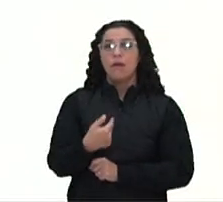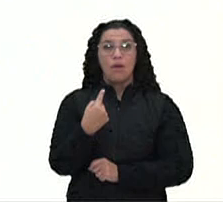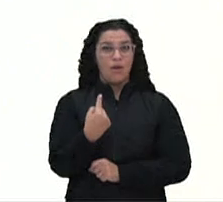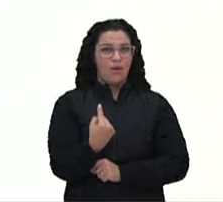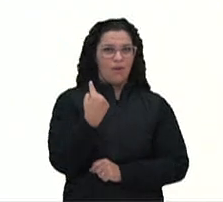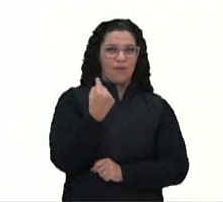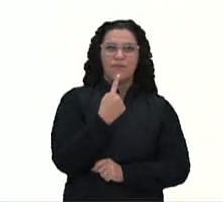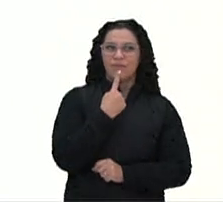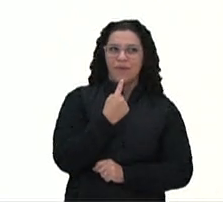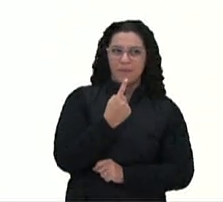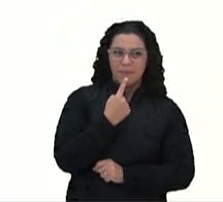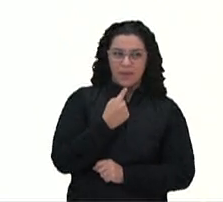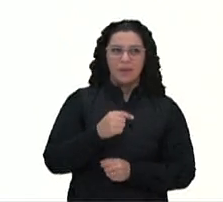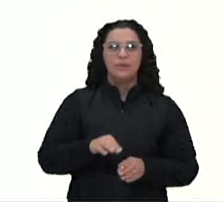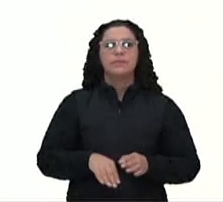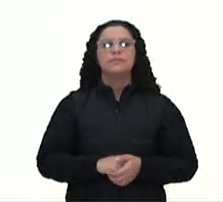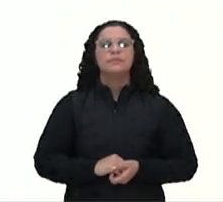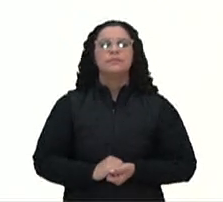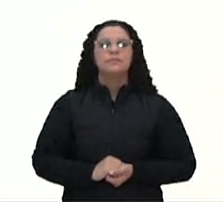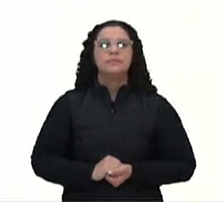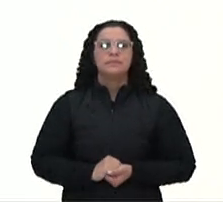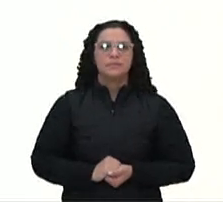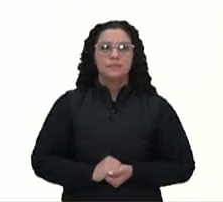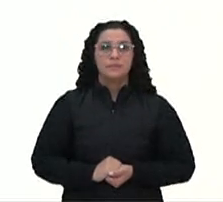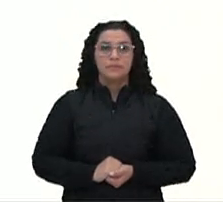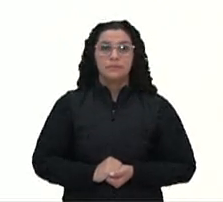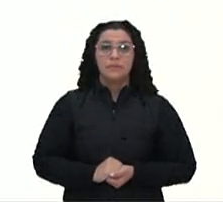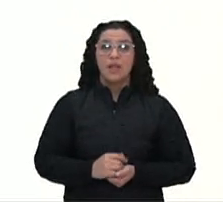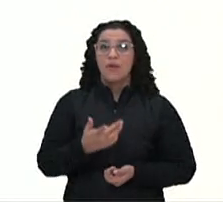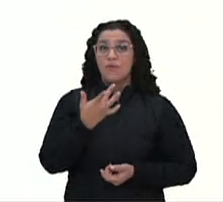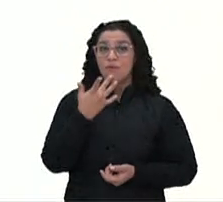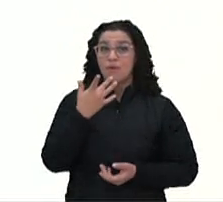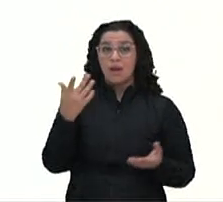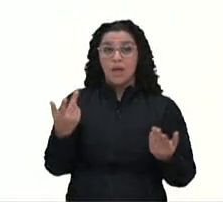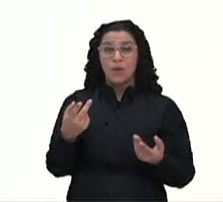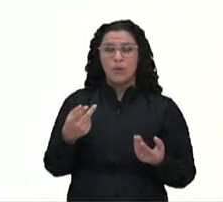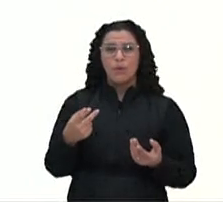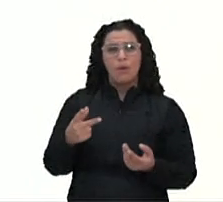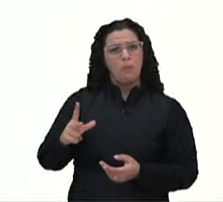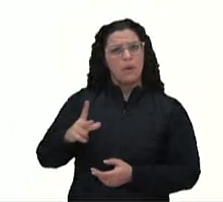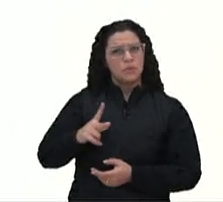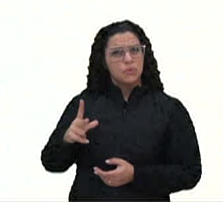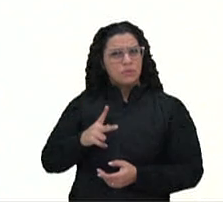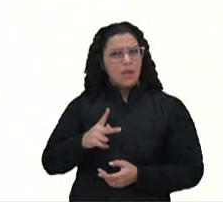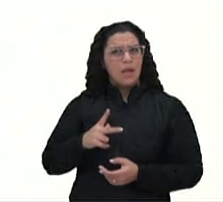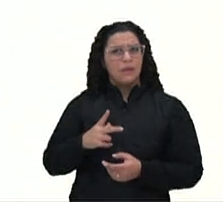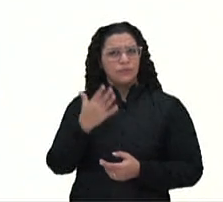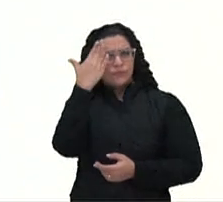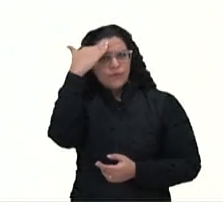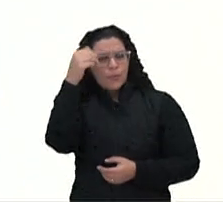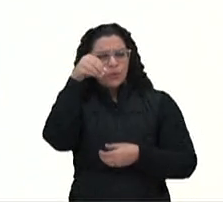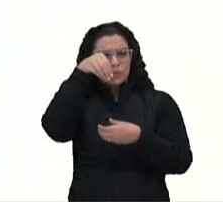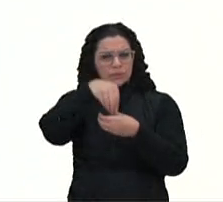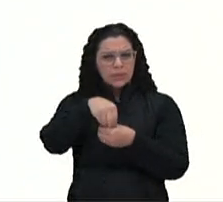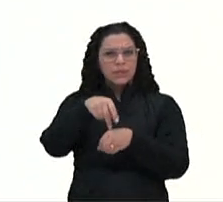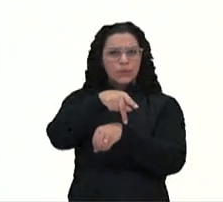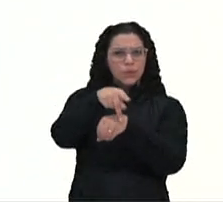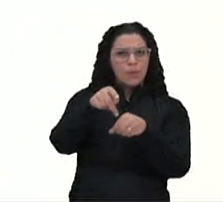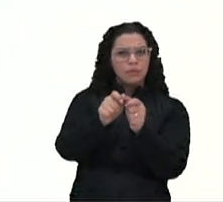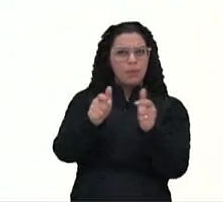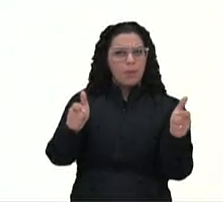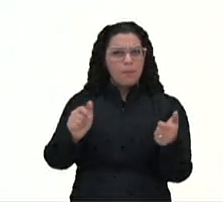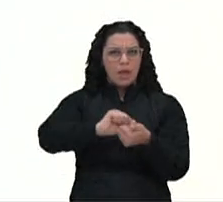hobby. Specially, particularly, né, que é especialmente, particularmente popular naqueles países ali que o esporte tem